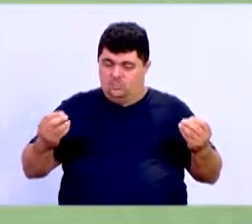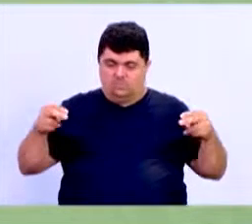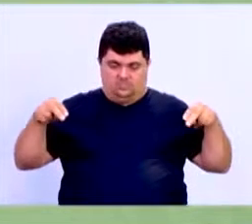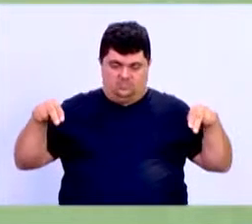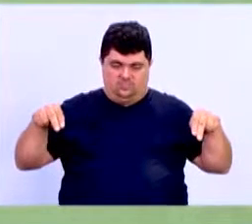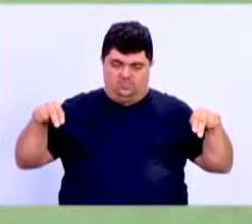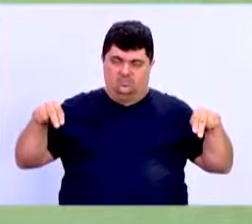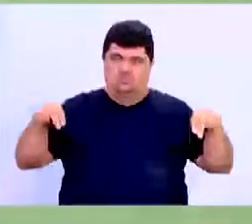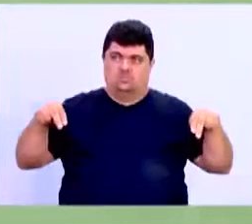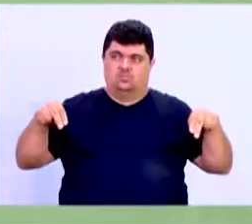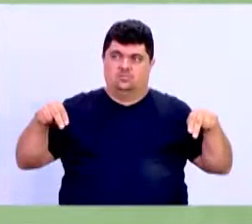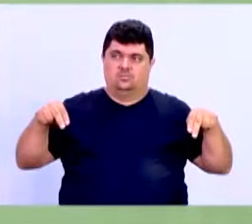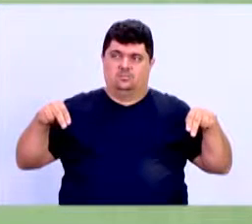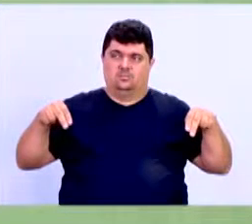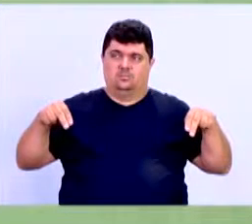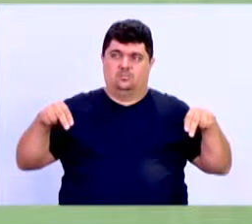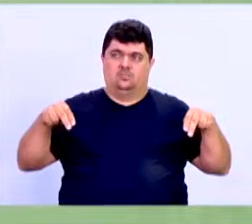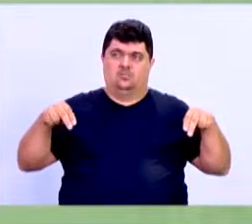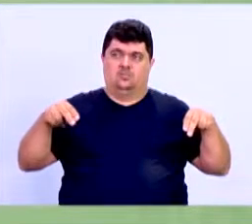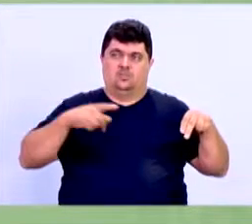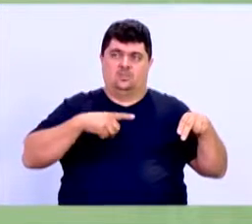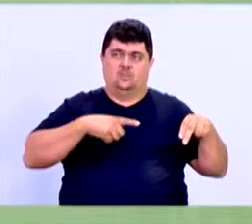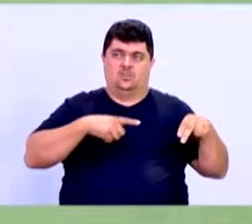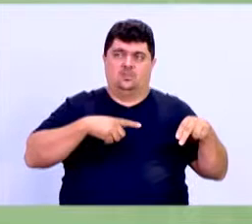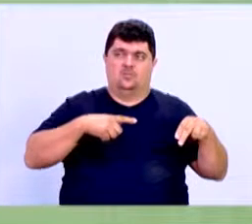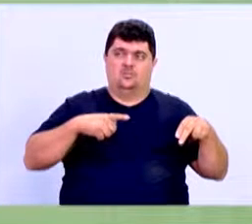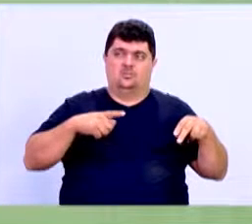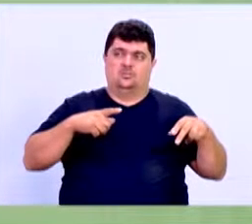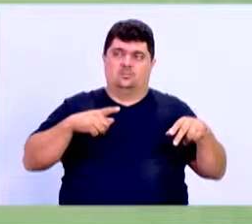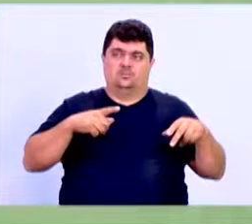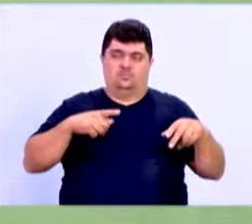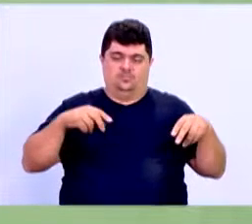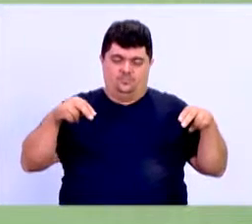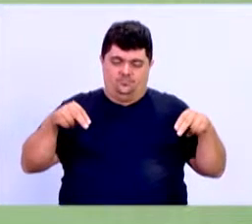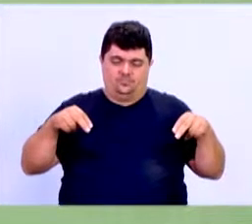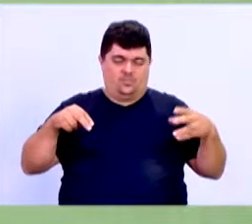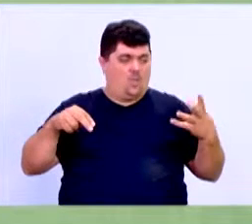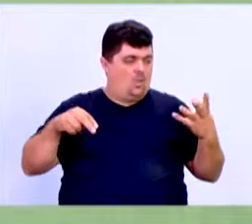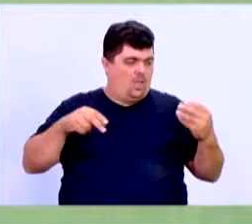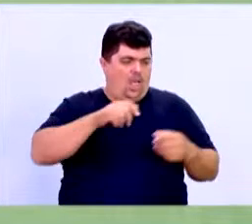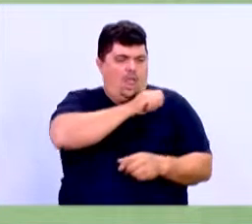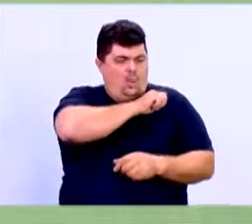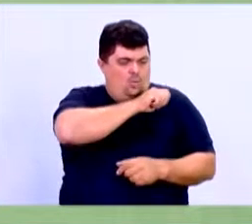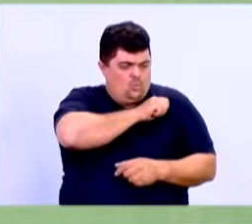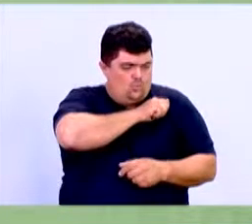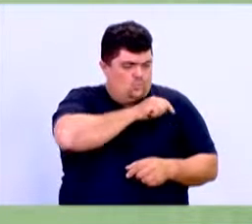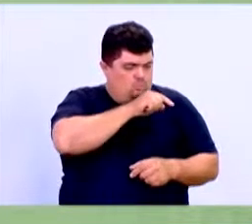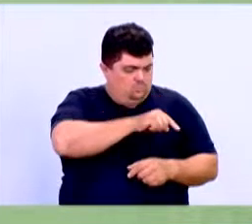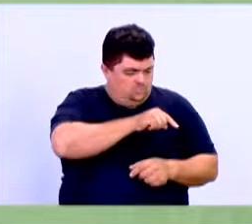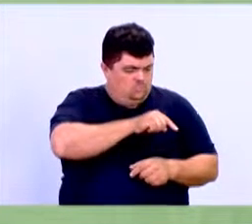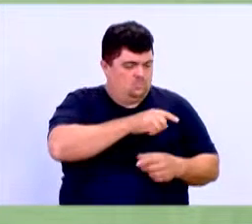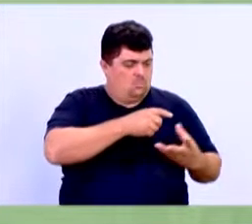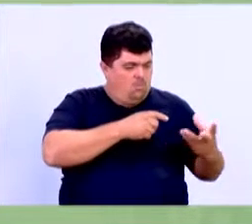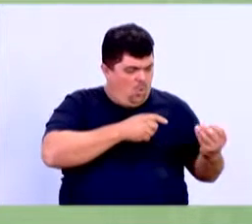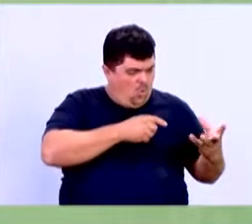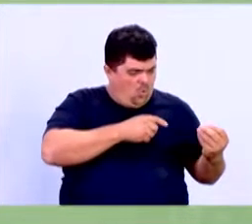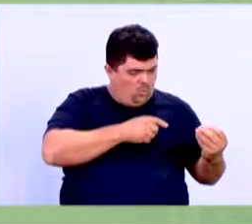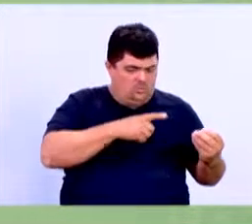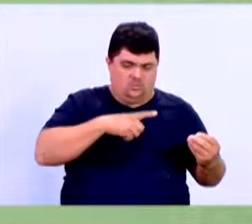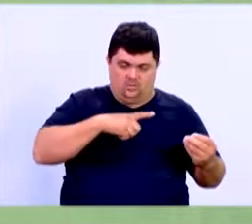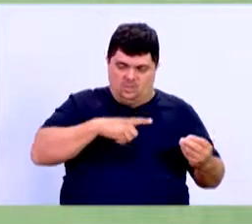onde, nesse exemplo, novamente eu tenho as nomenclaturas e eu digo que muitos alunos